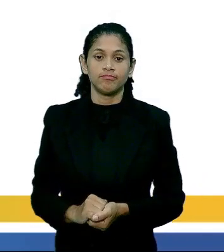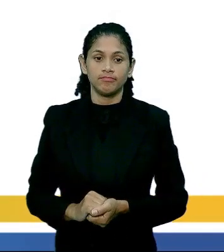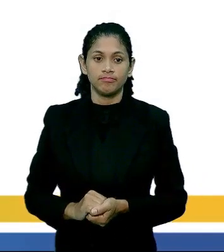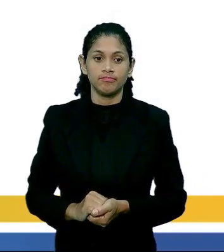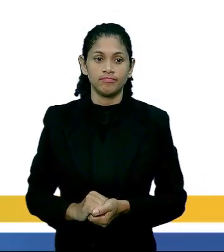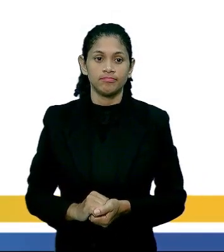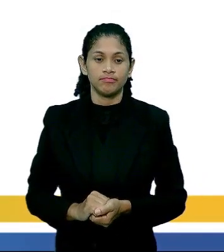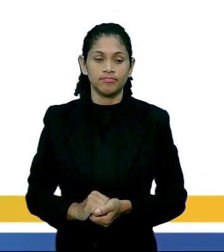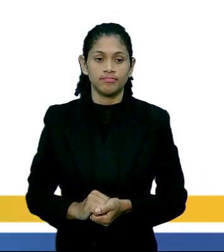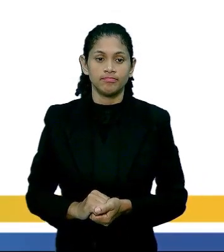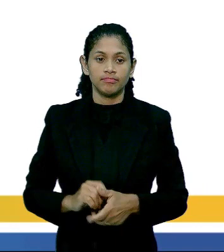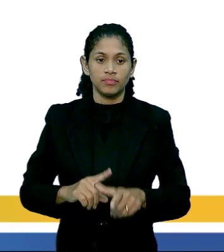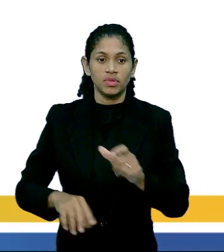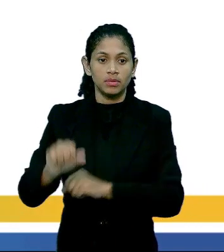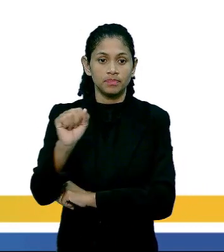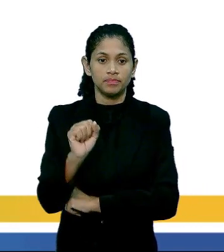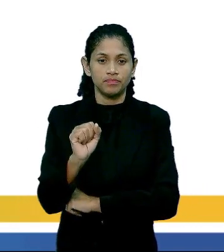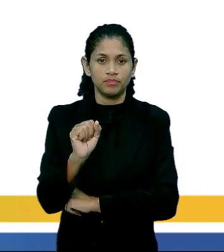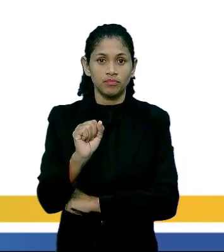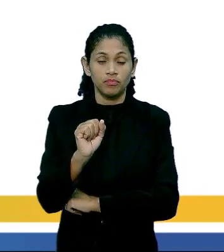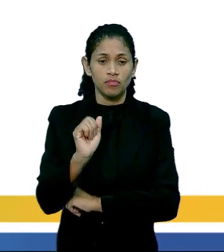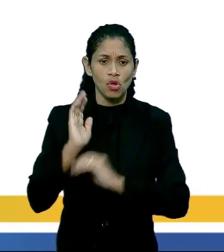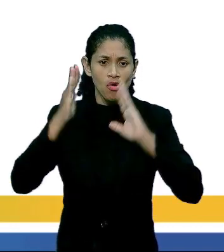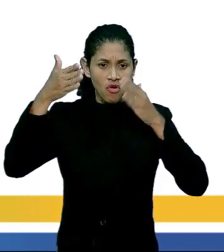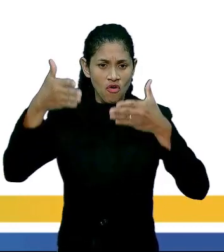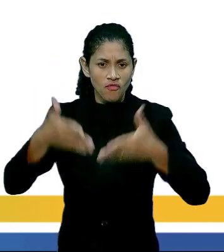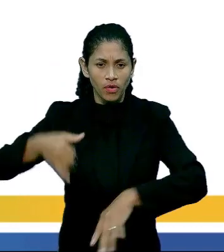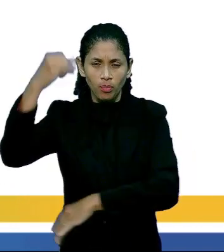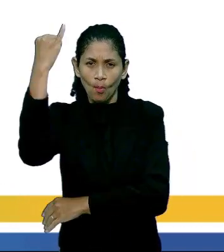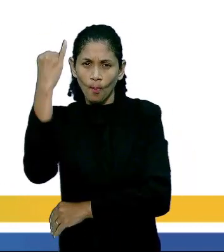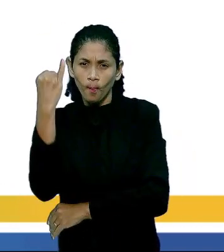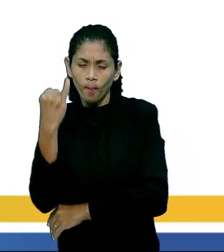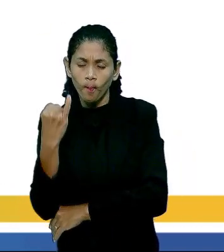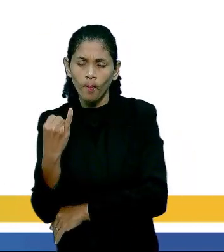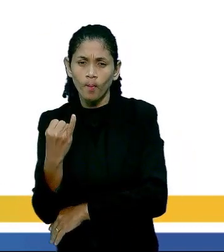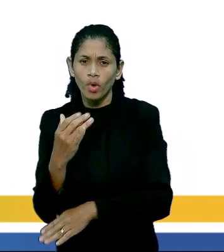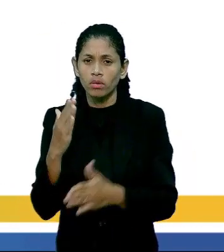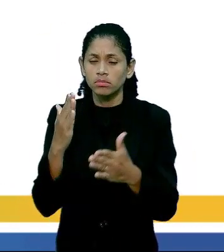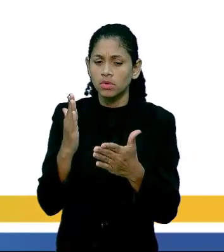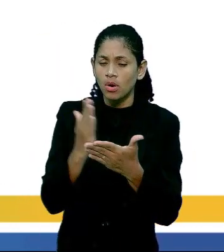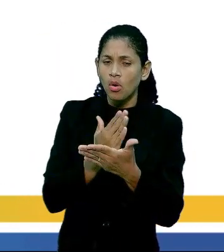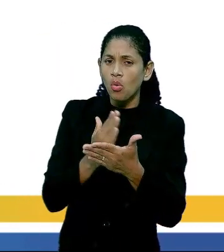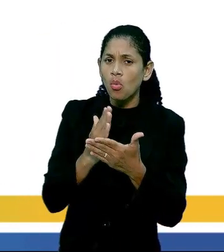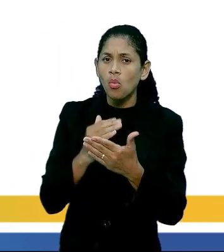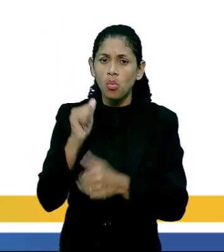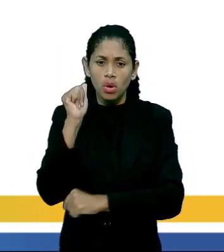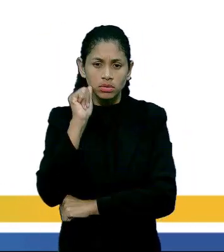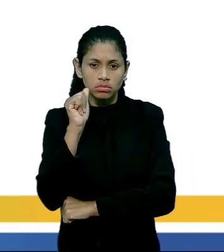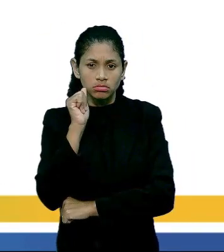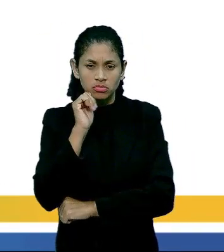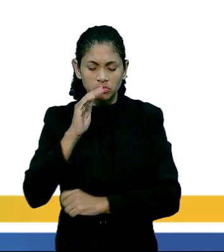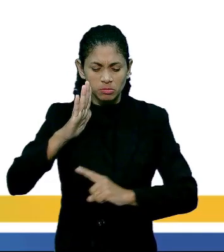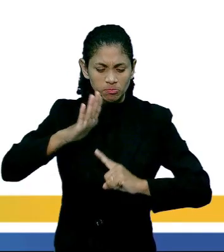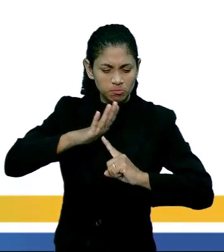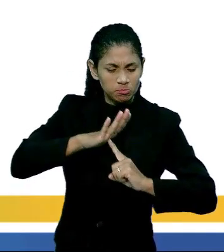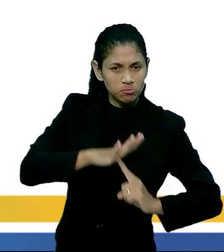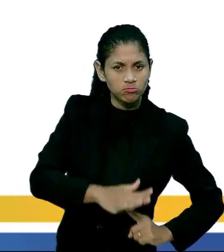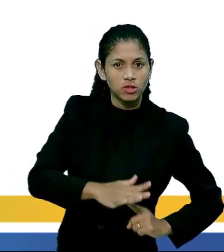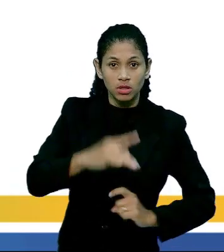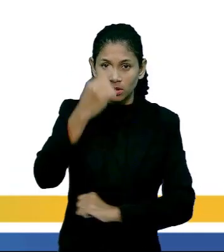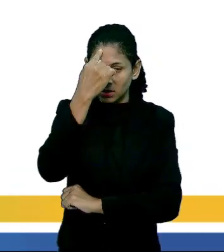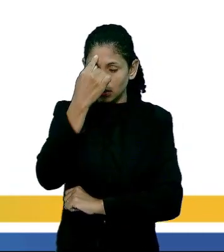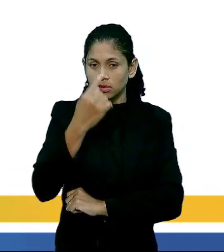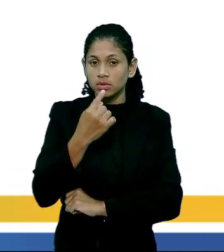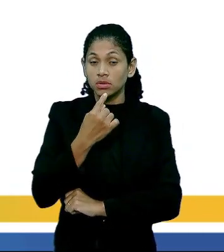lá? Alternativa A. ênfase na magreza tem levado muitas mulheres a depreciar sua autoimagem,